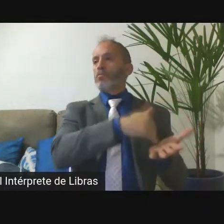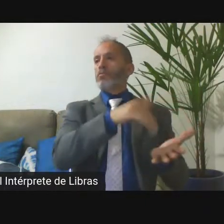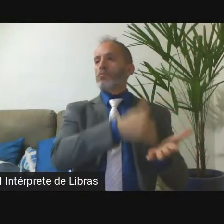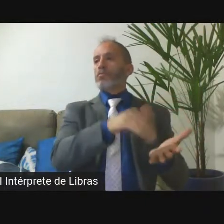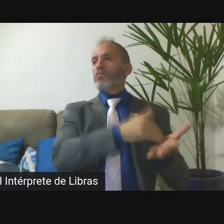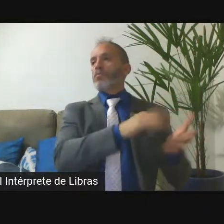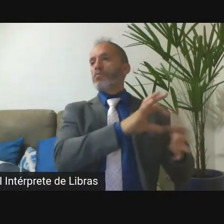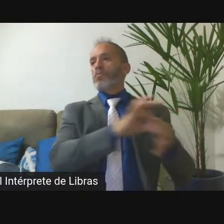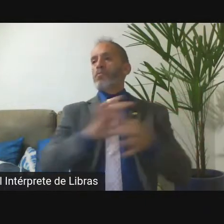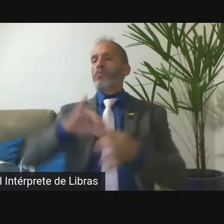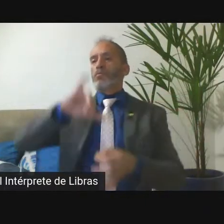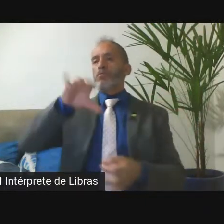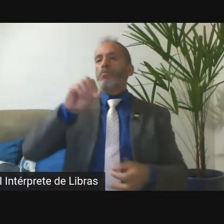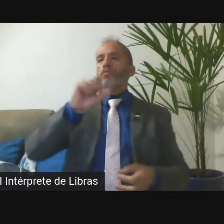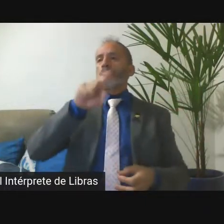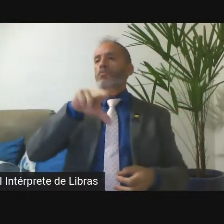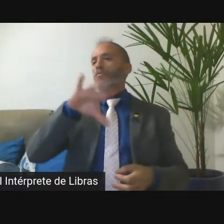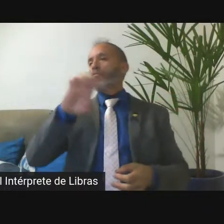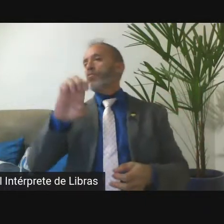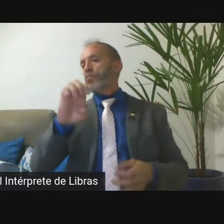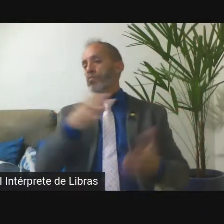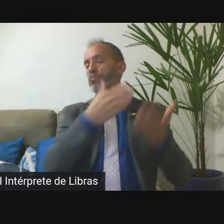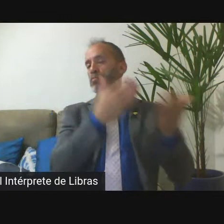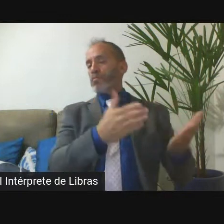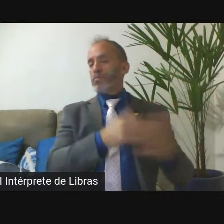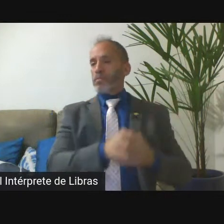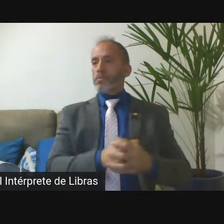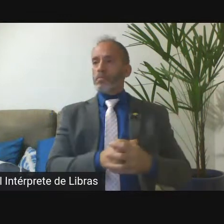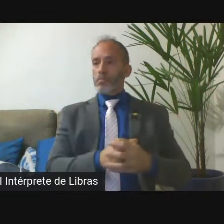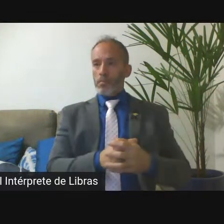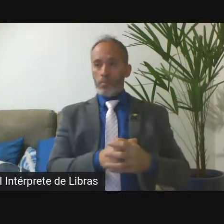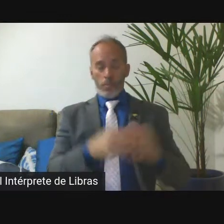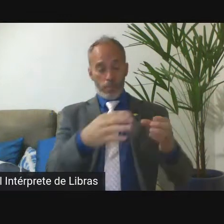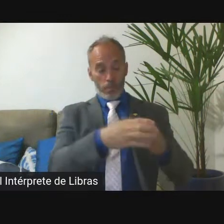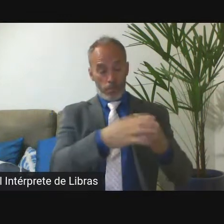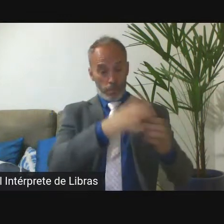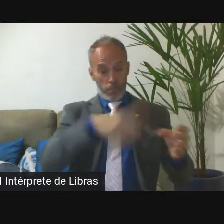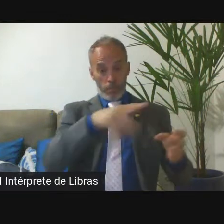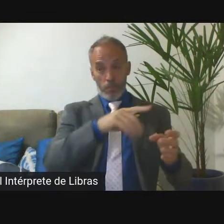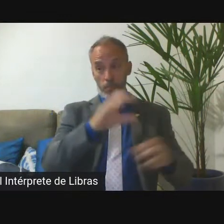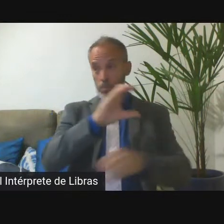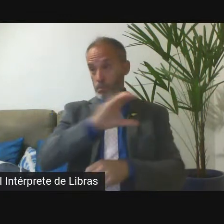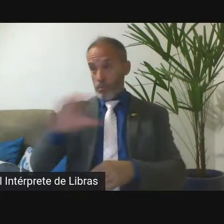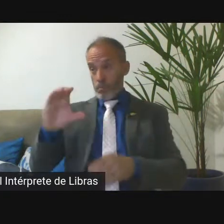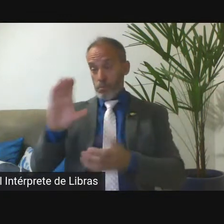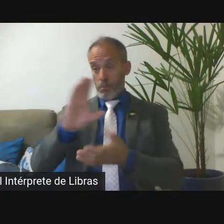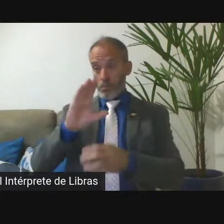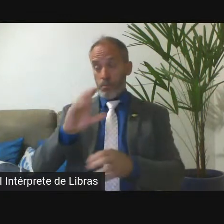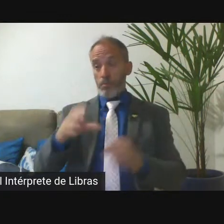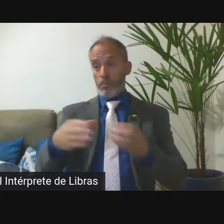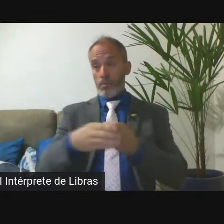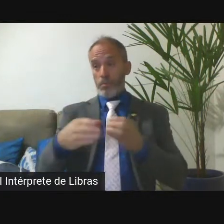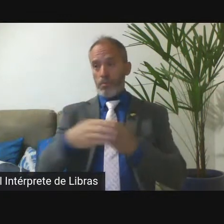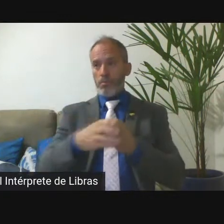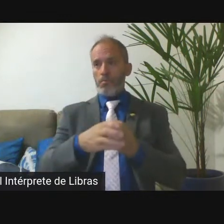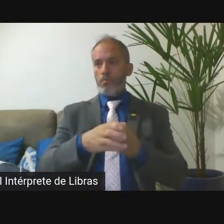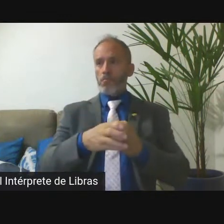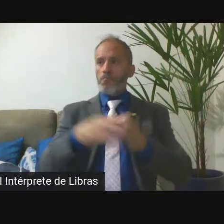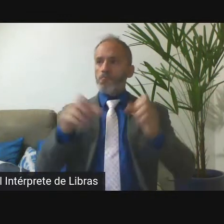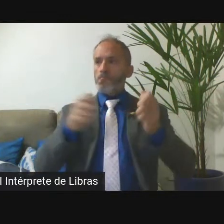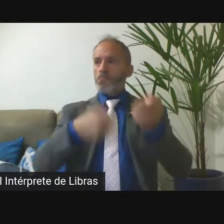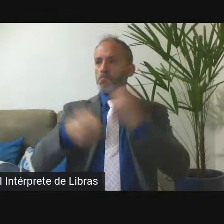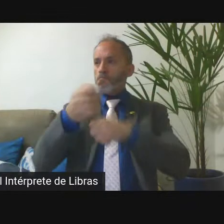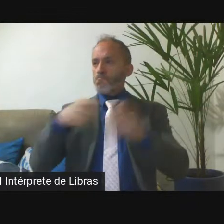Integrada, Josiane Auxiliadora Lacerda Schneider, e sua equipe, a coordenadora da Coordenadoria de Gestão Estratégica,